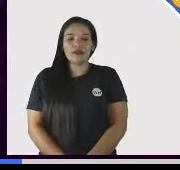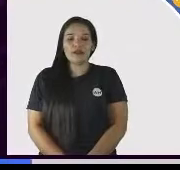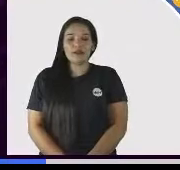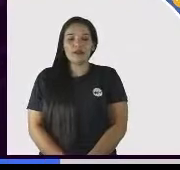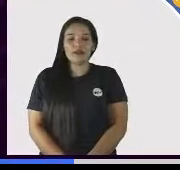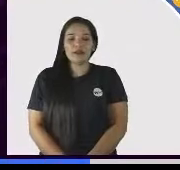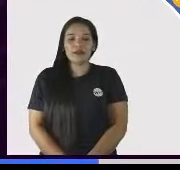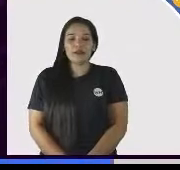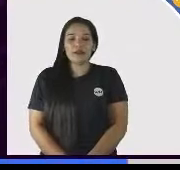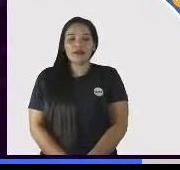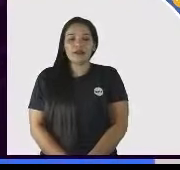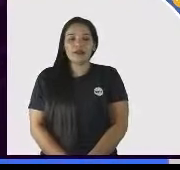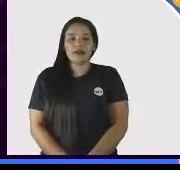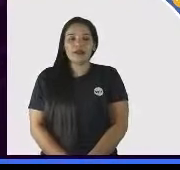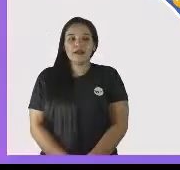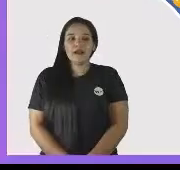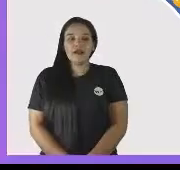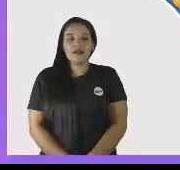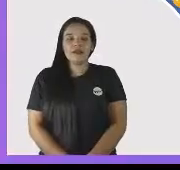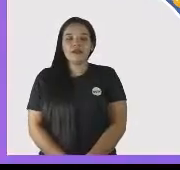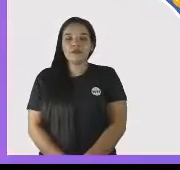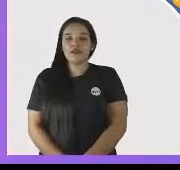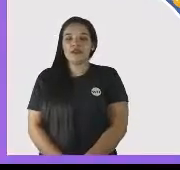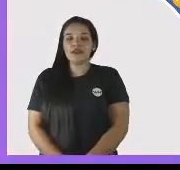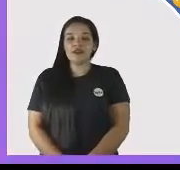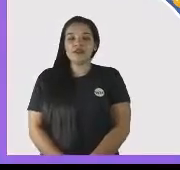E aí o